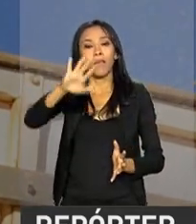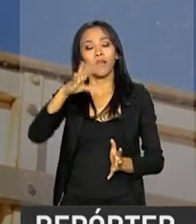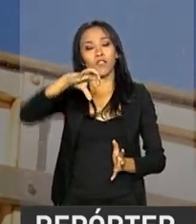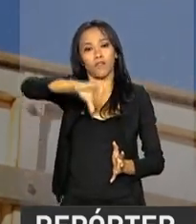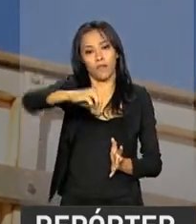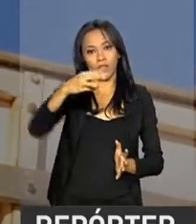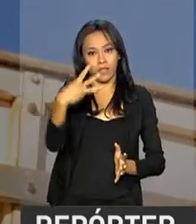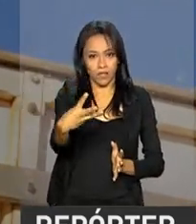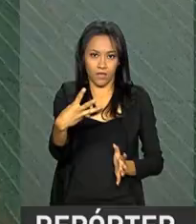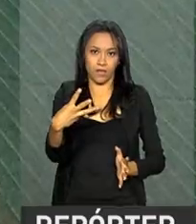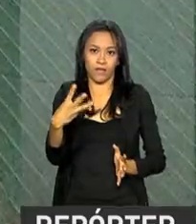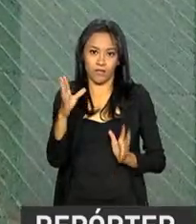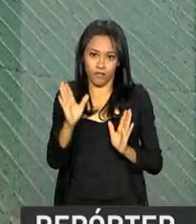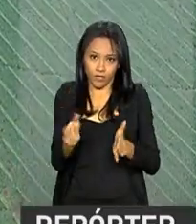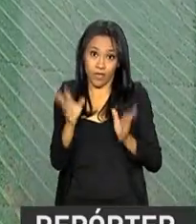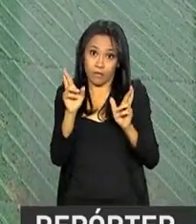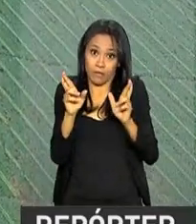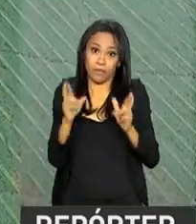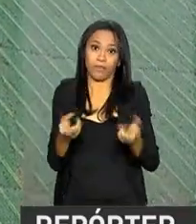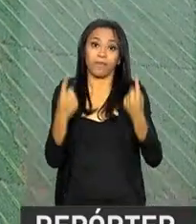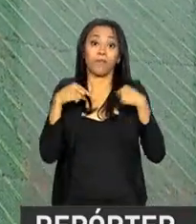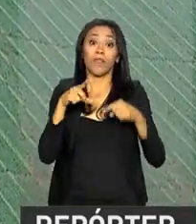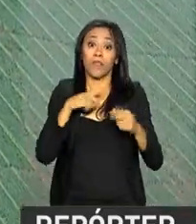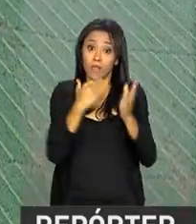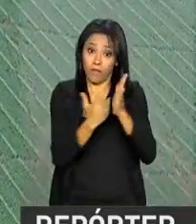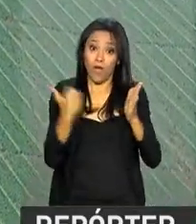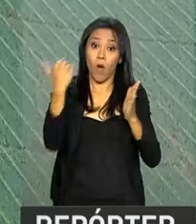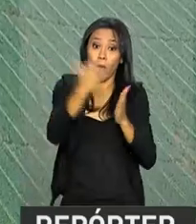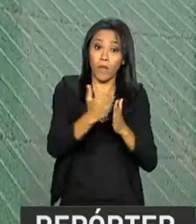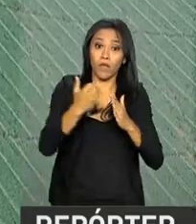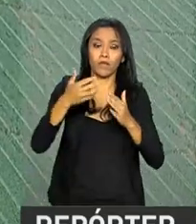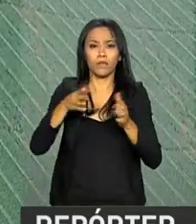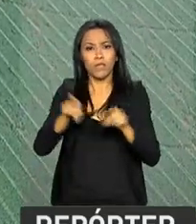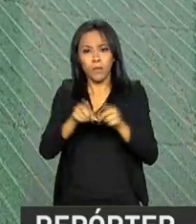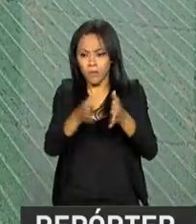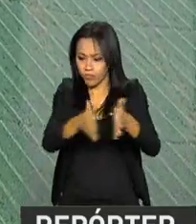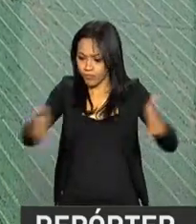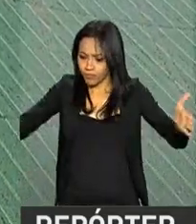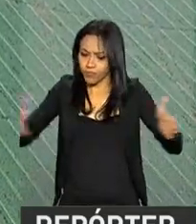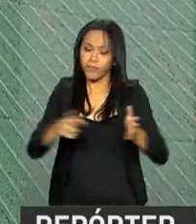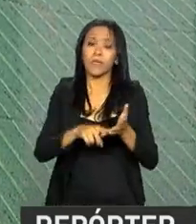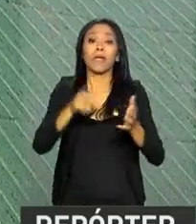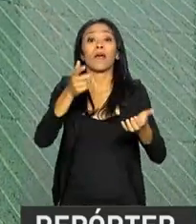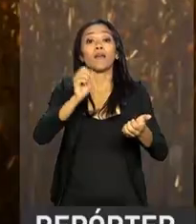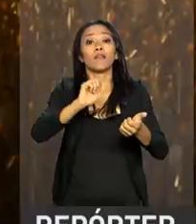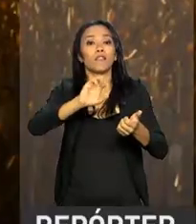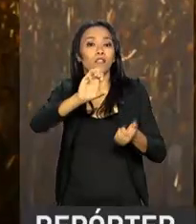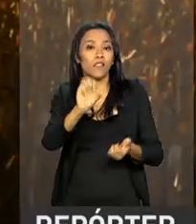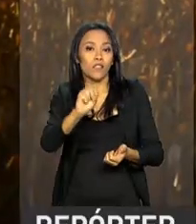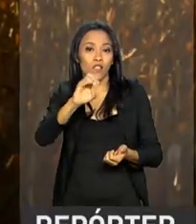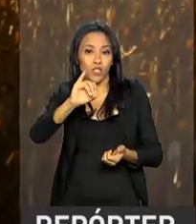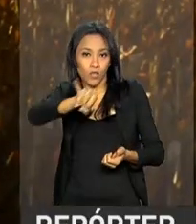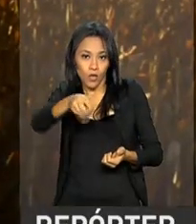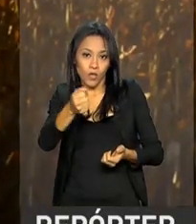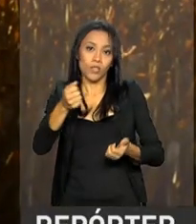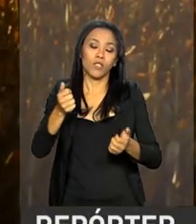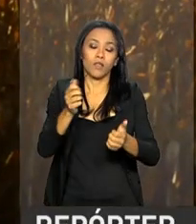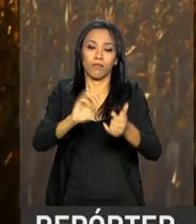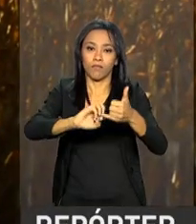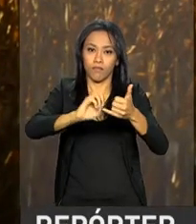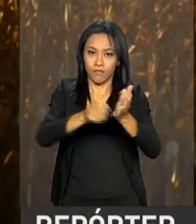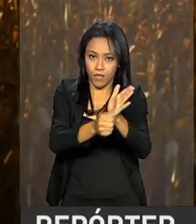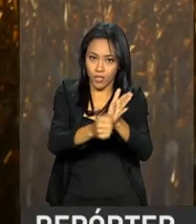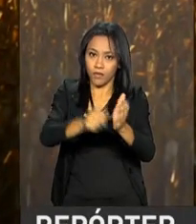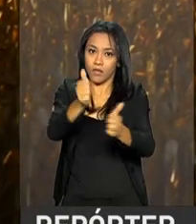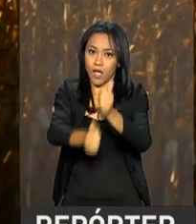da estimativa houve aumento na produção e nas áreas de soja milho e arroz na avaliação o mato